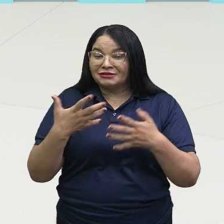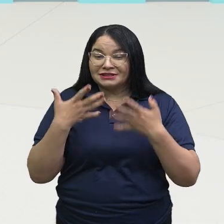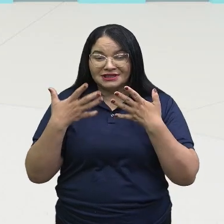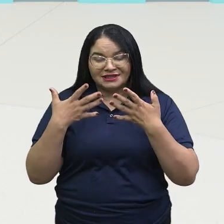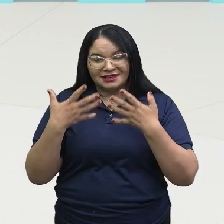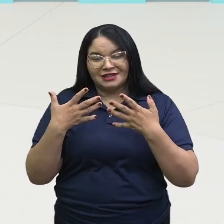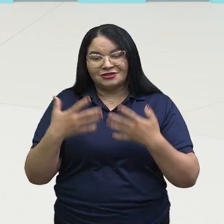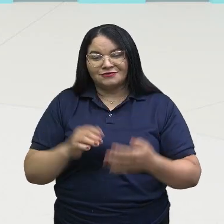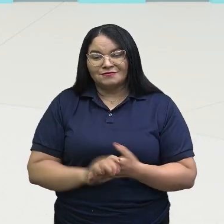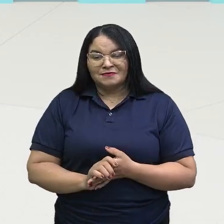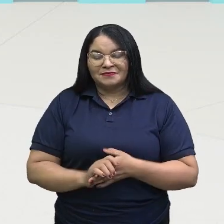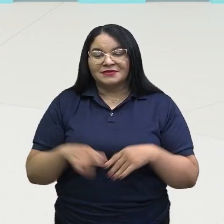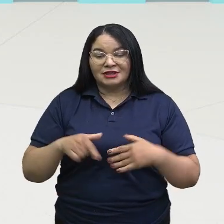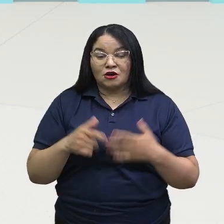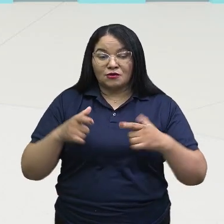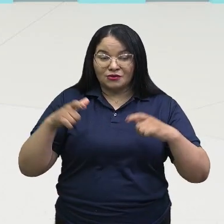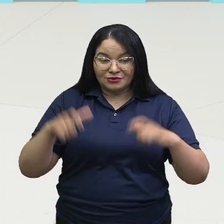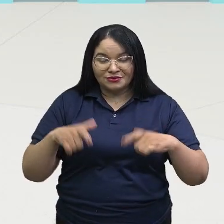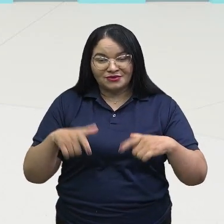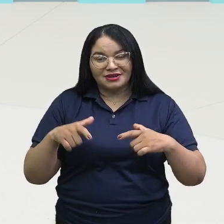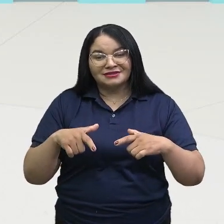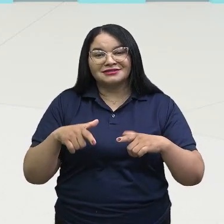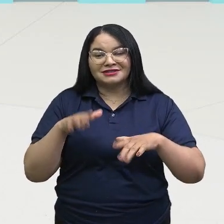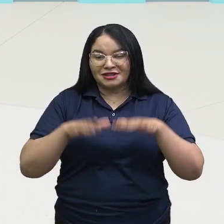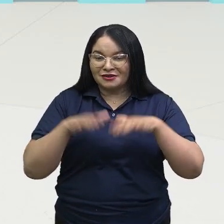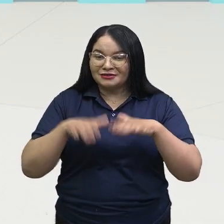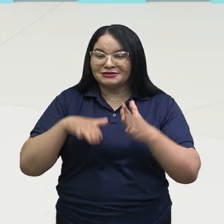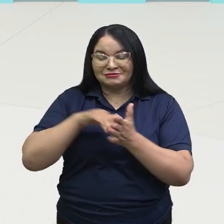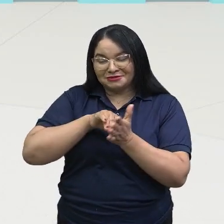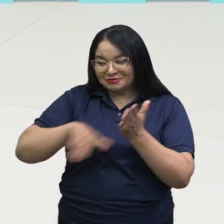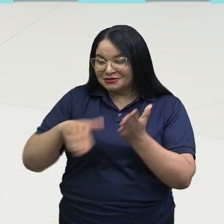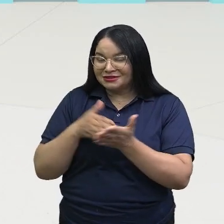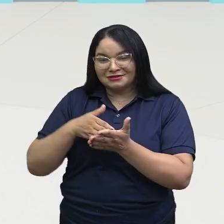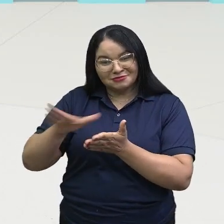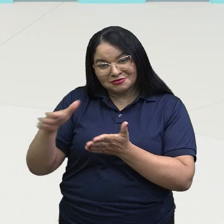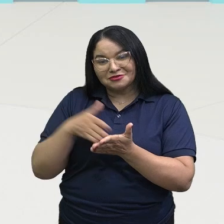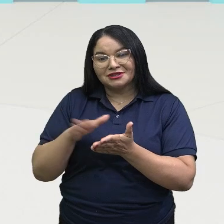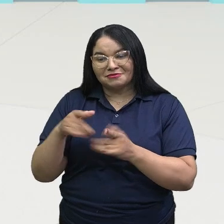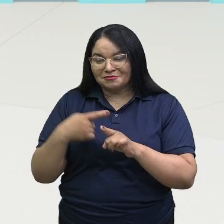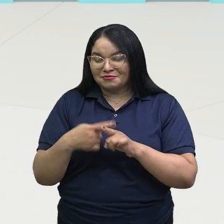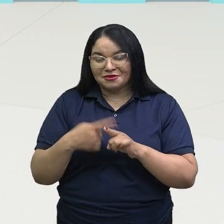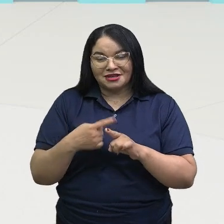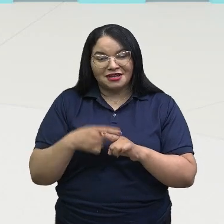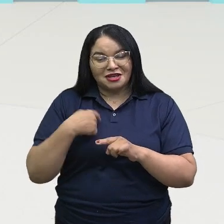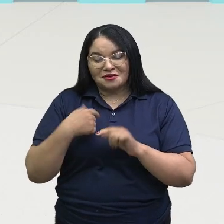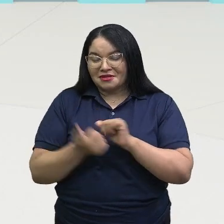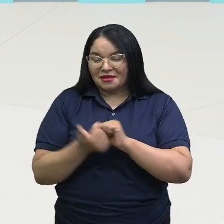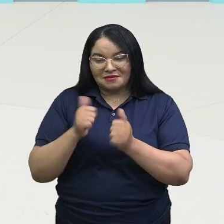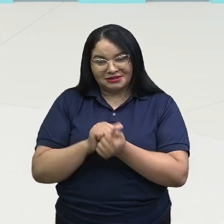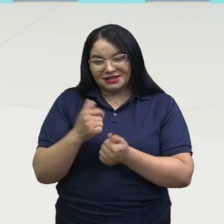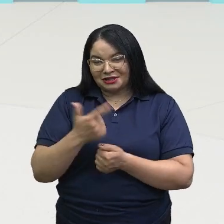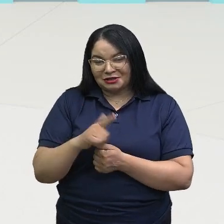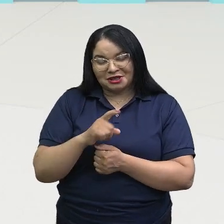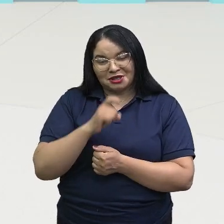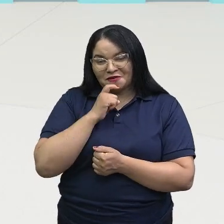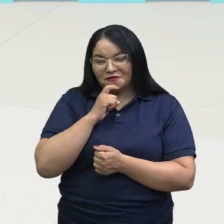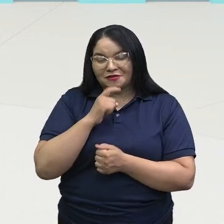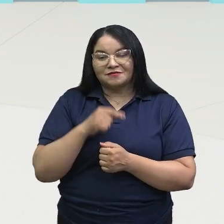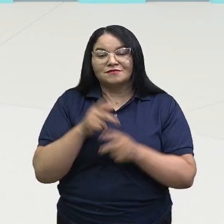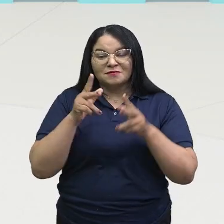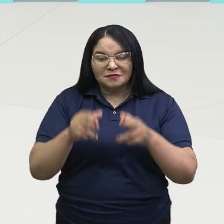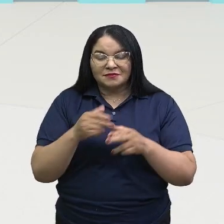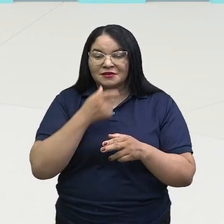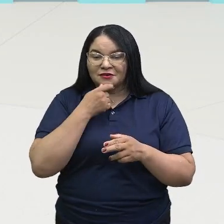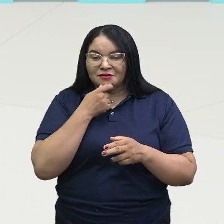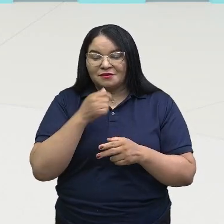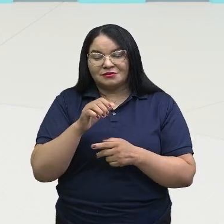quente. Então, o ambiente meio que me expulsaria porque eu não sou adaptada a isso. Basicamente, essa é a ideia do darwinismo, não